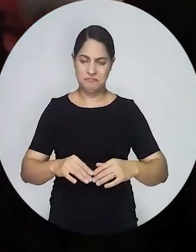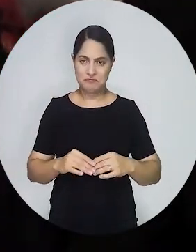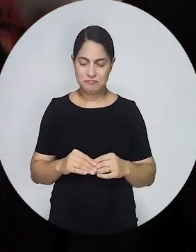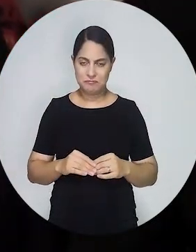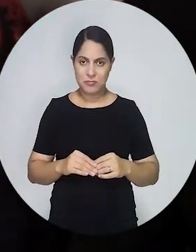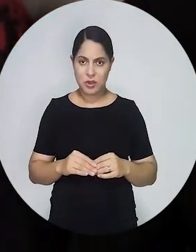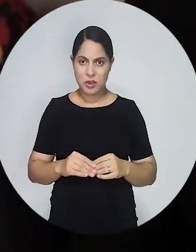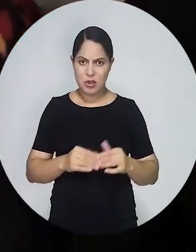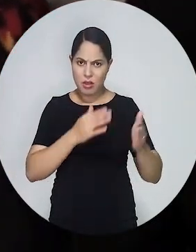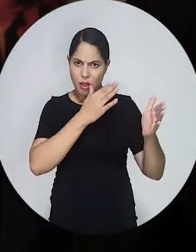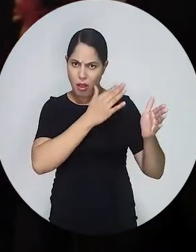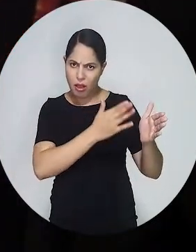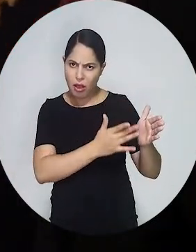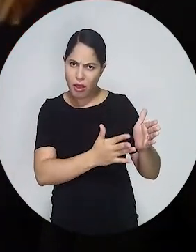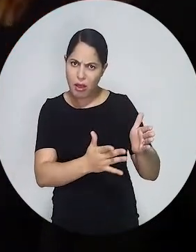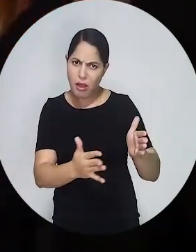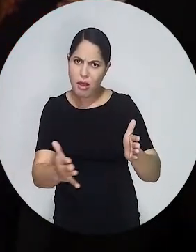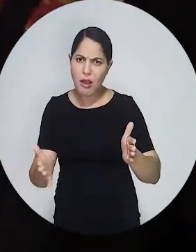instituições irmãs.